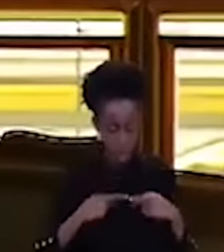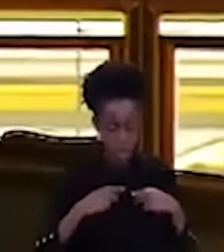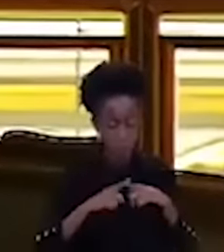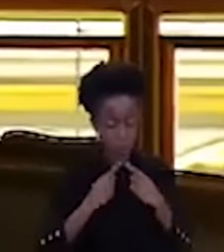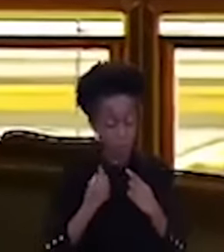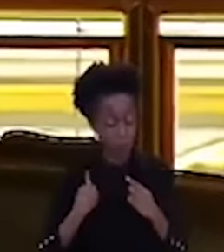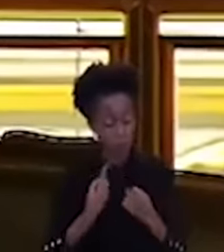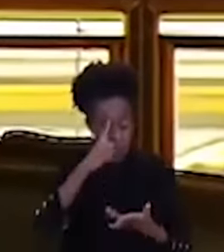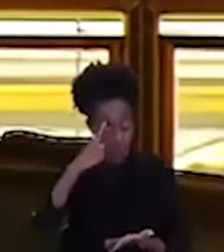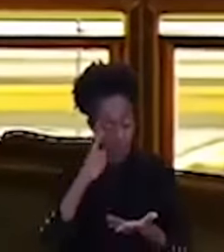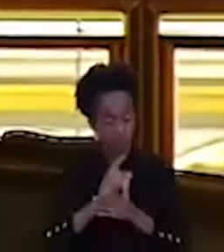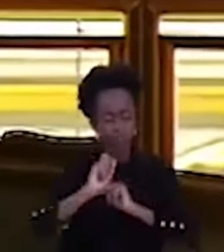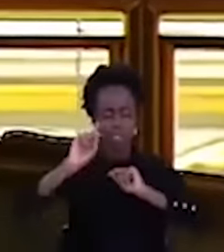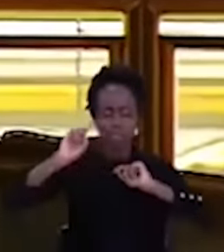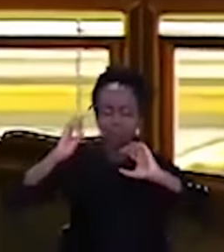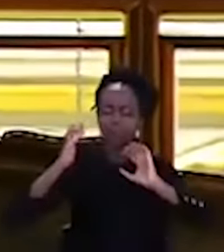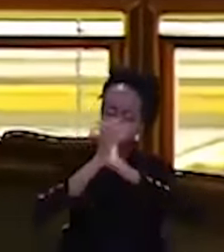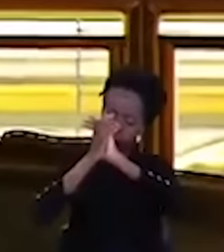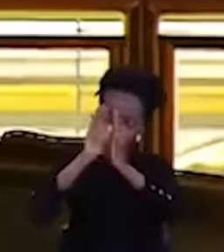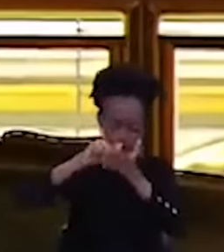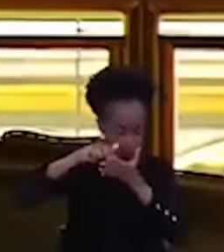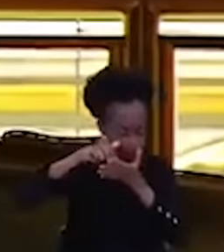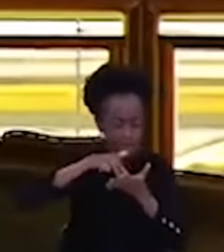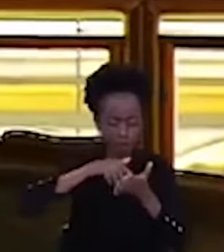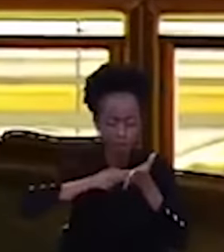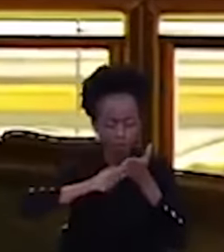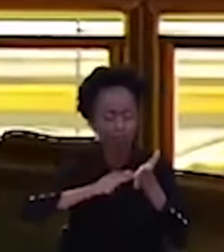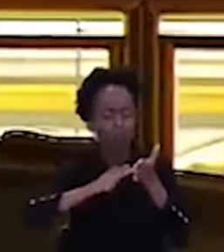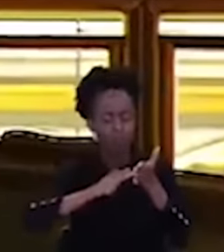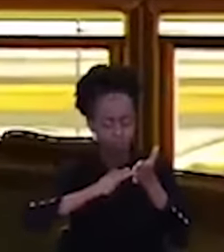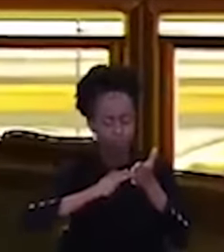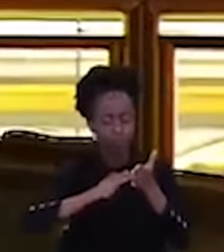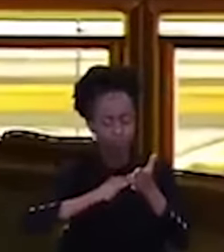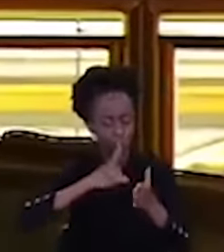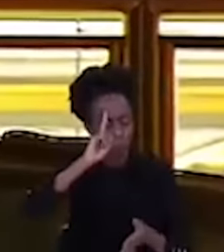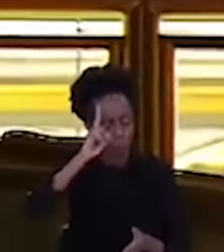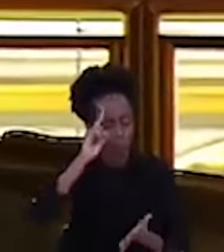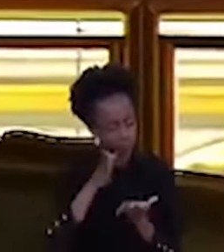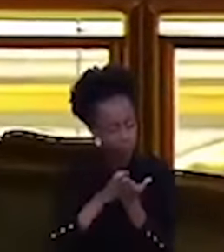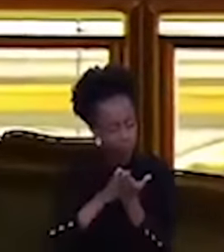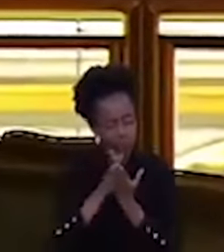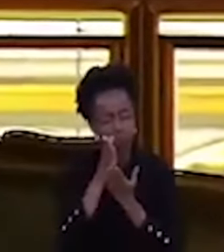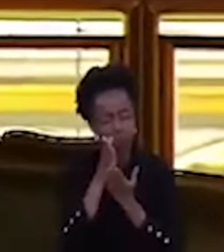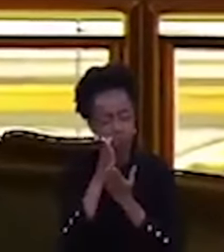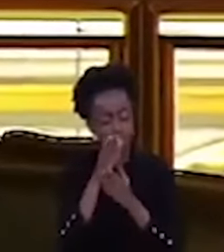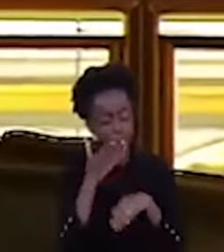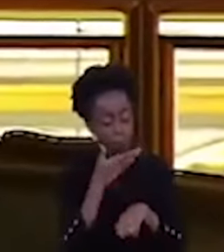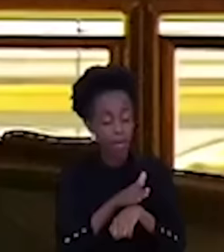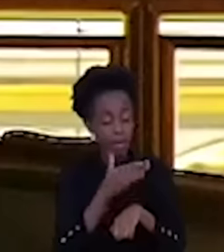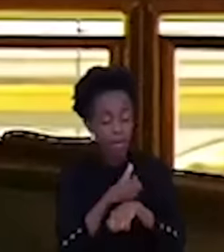decisão de se casar contigo e se manter fiel, leal a ti até a morte, por meio da